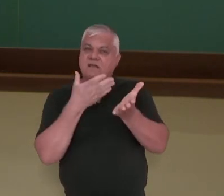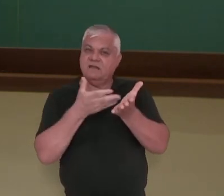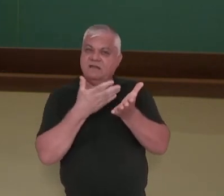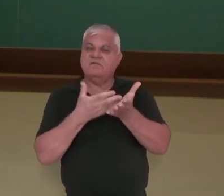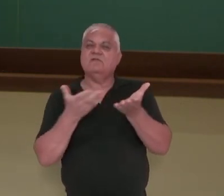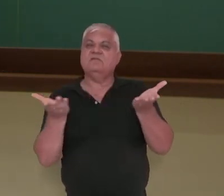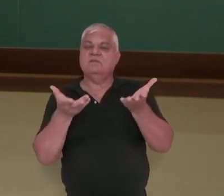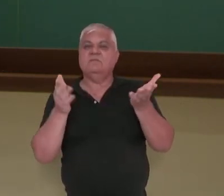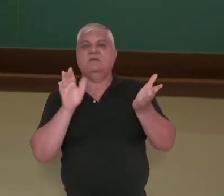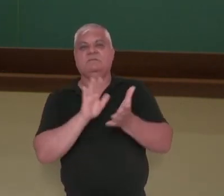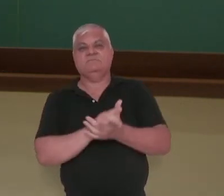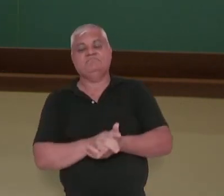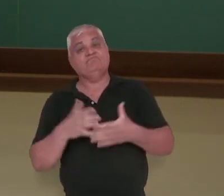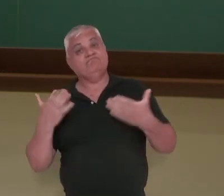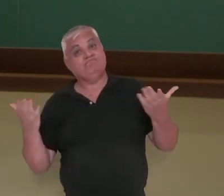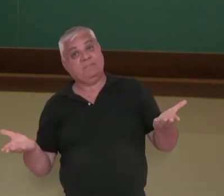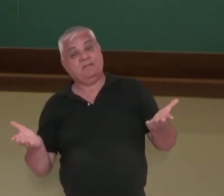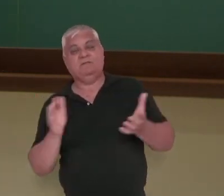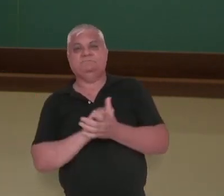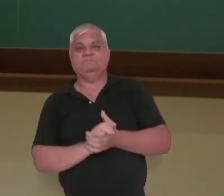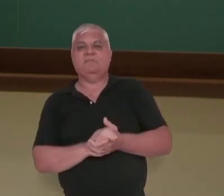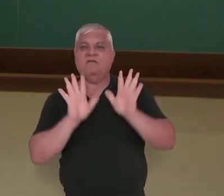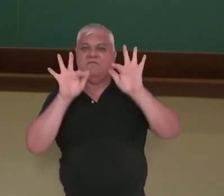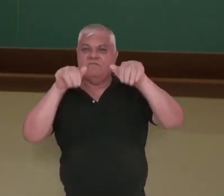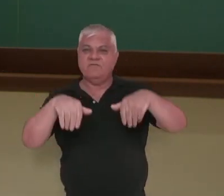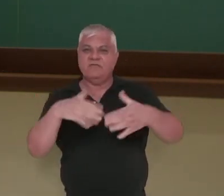aula de hoje, e é isso. Com isso nós